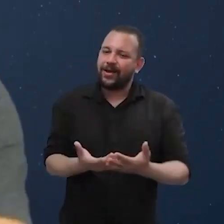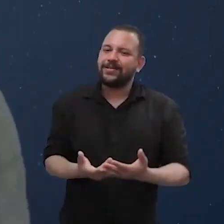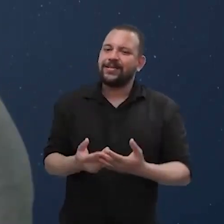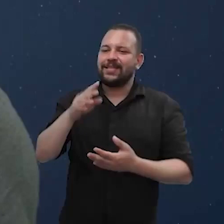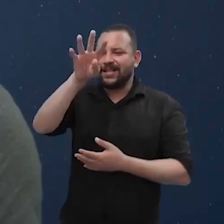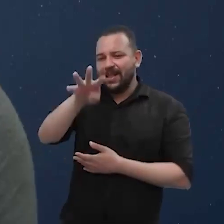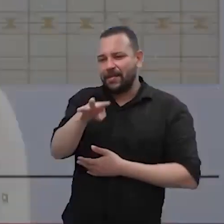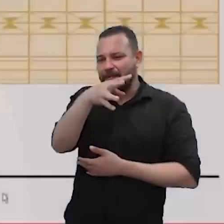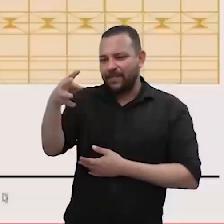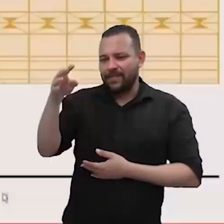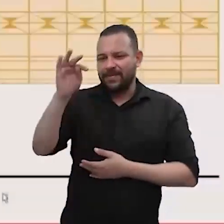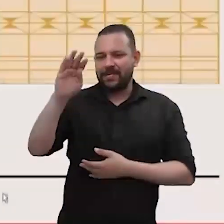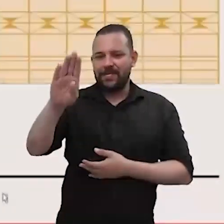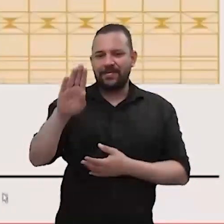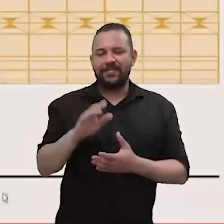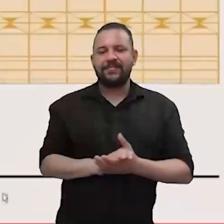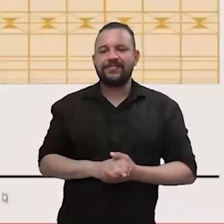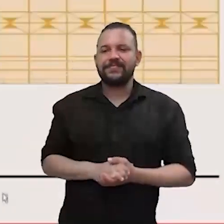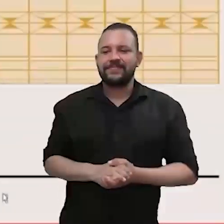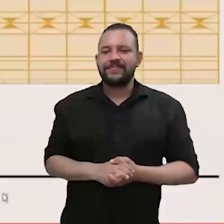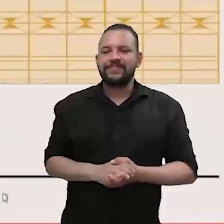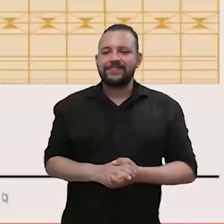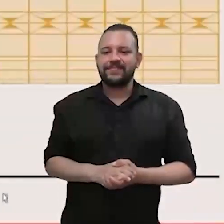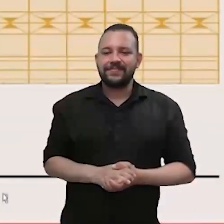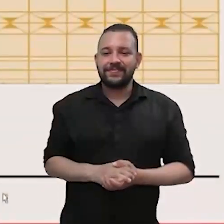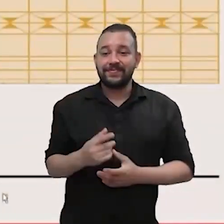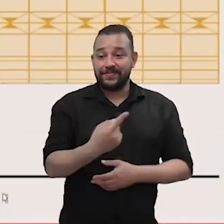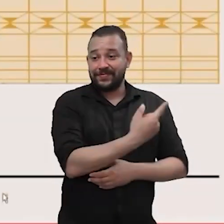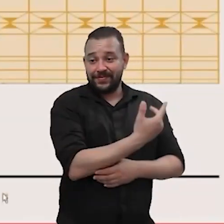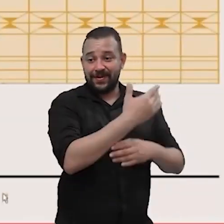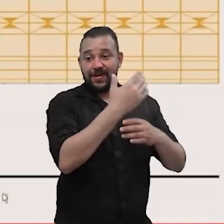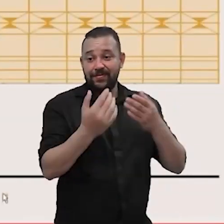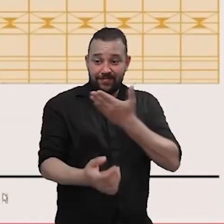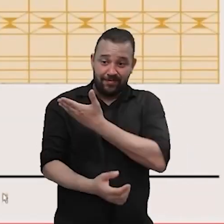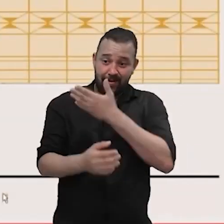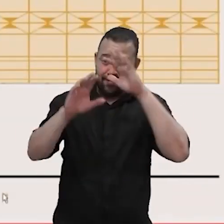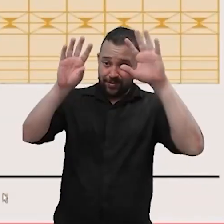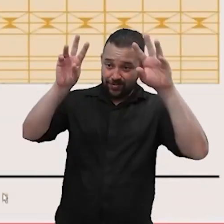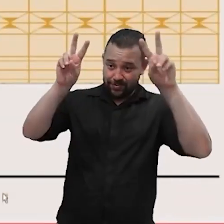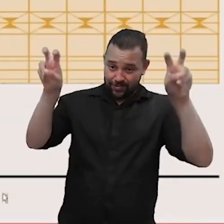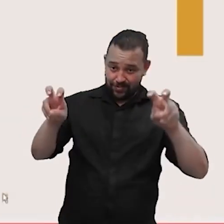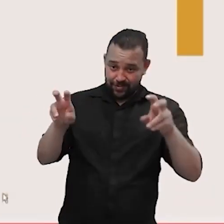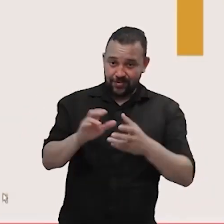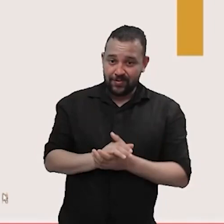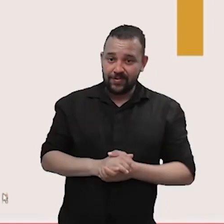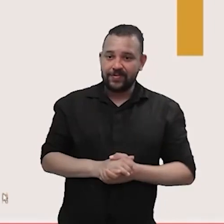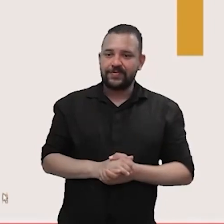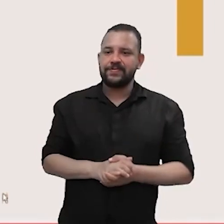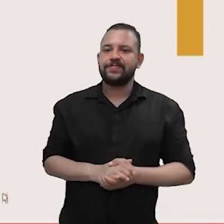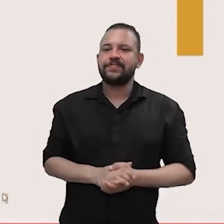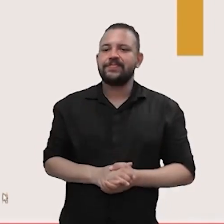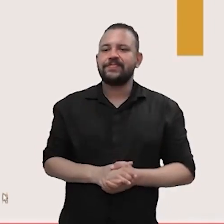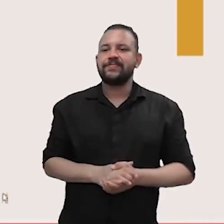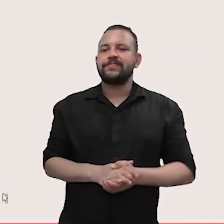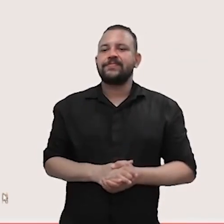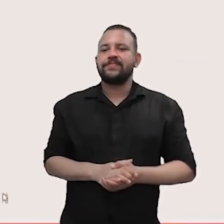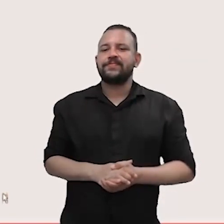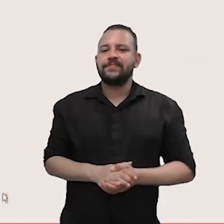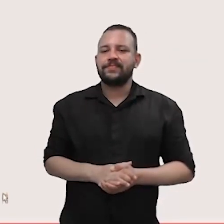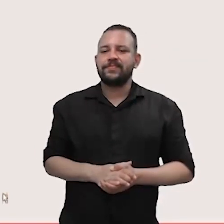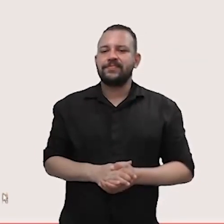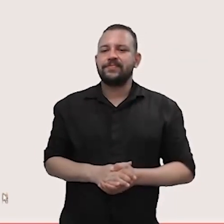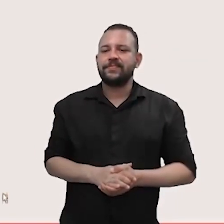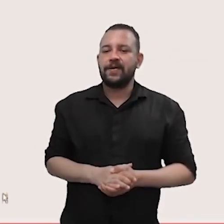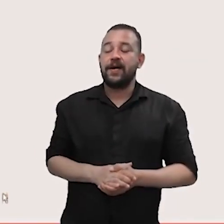tabela periódica. Vamos lá, Robertão? Tá aí o assunto, tabela periódica, professor Francisco Coutinho, tá?